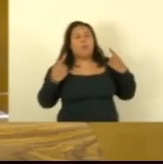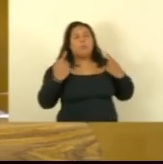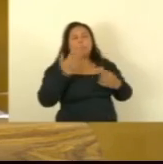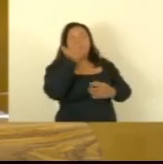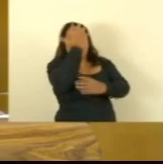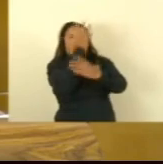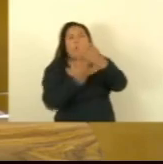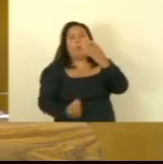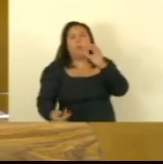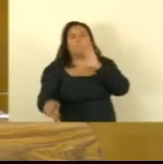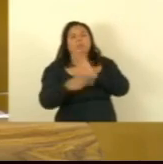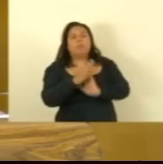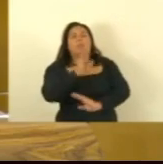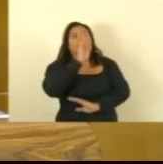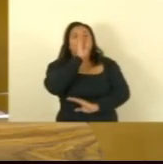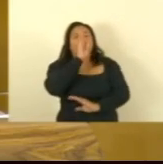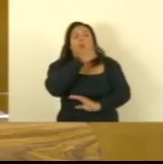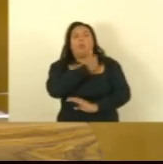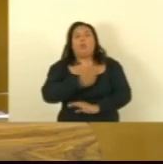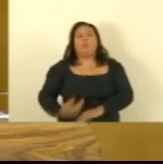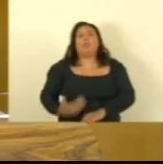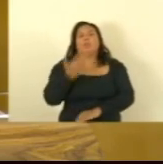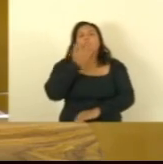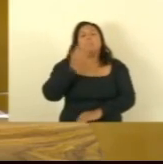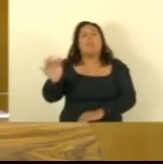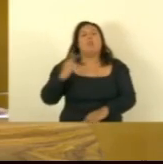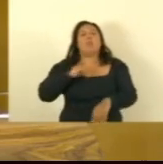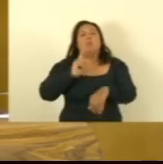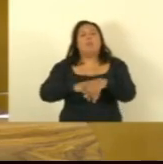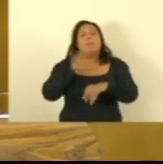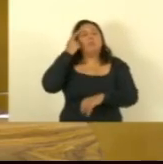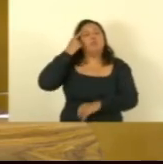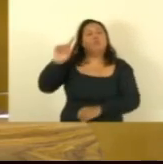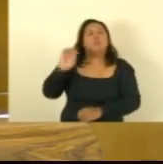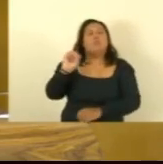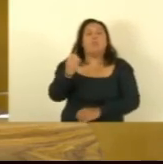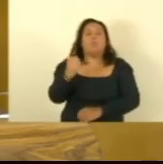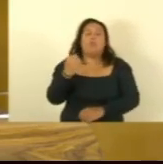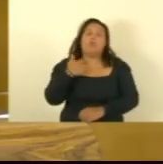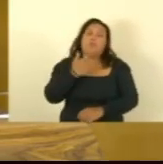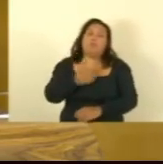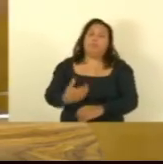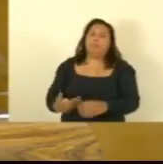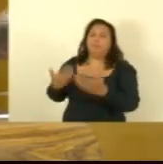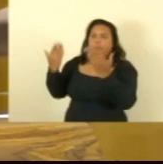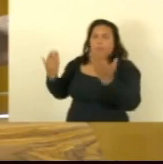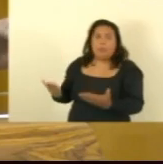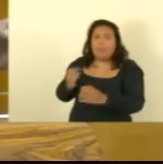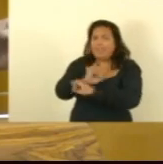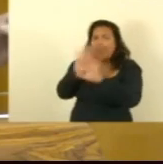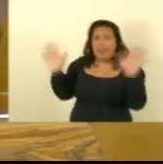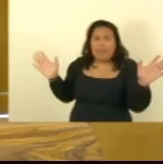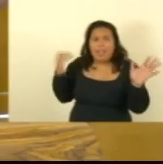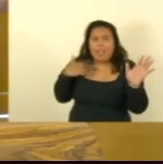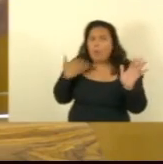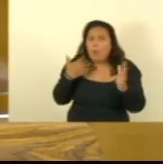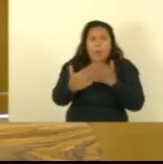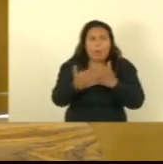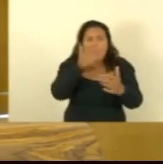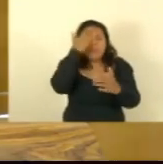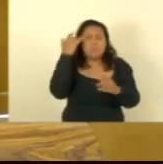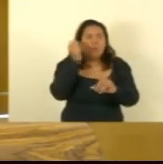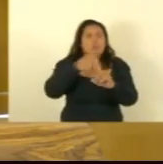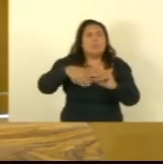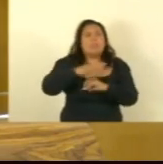clara do governo federal no ato do dia 8. senhor presidente. Está claro isso agora para toda a